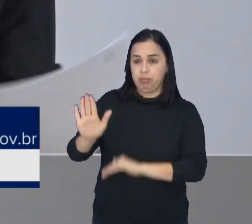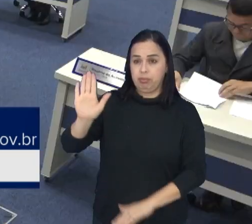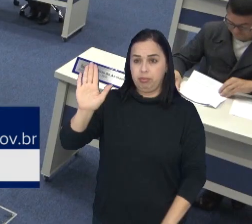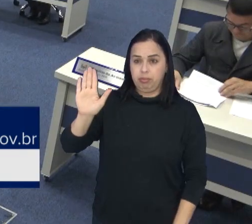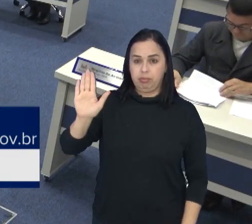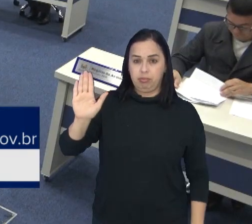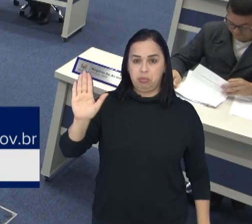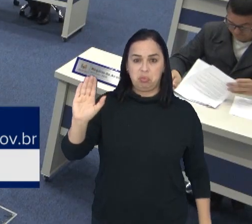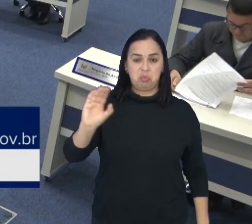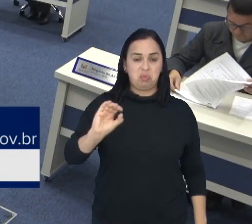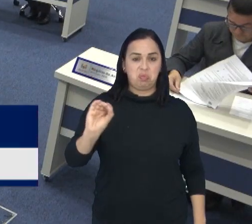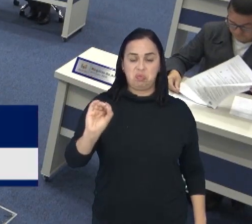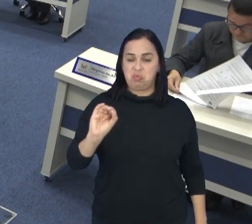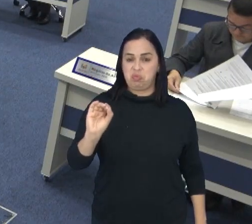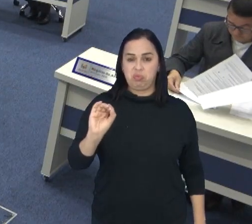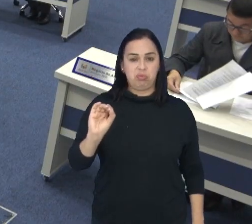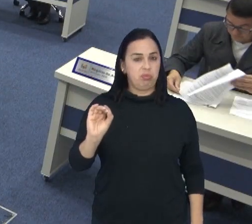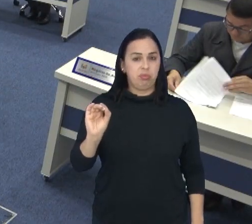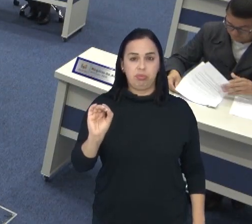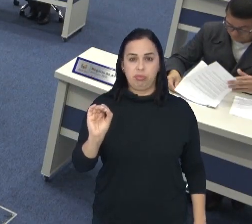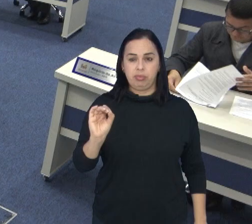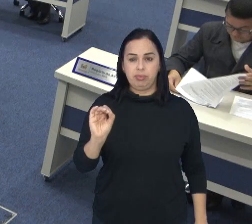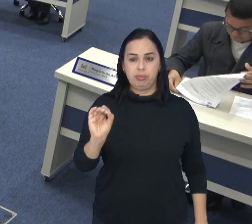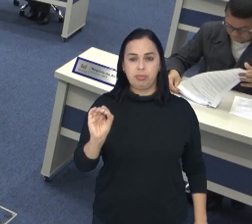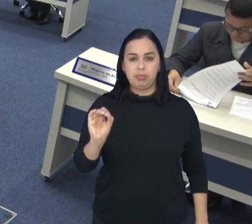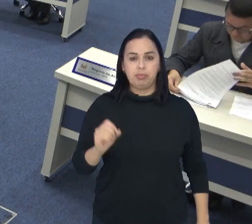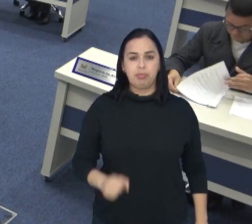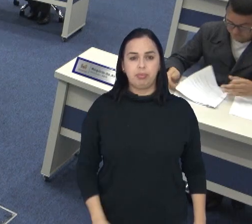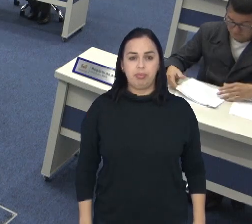manifestem. Nenhum voto contrário, senhor presidente.